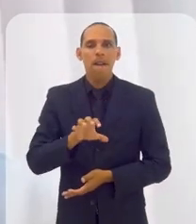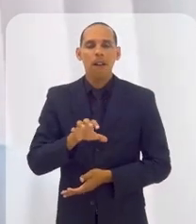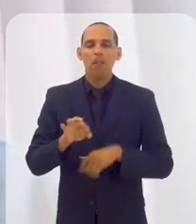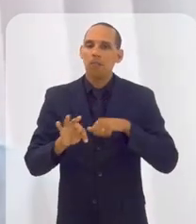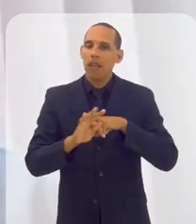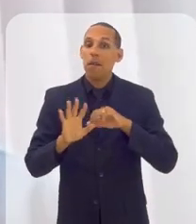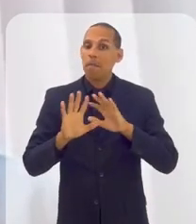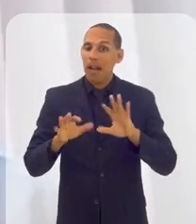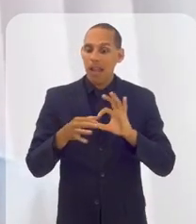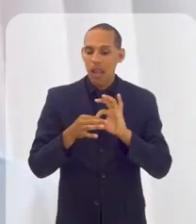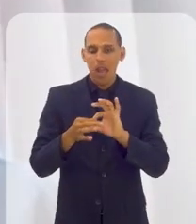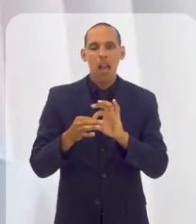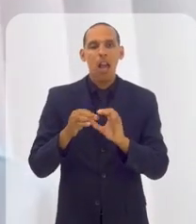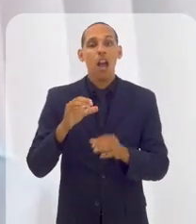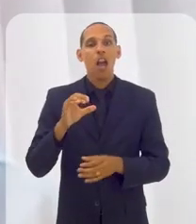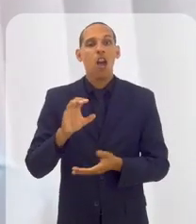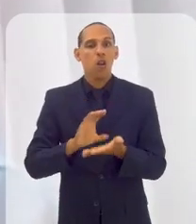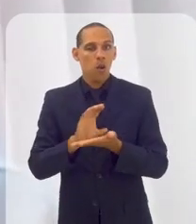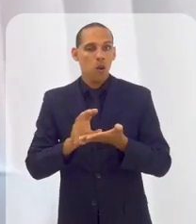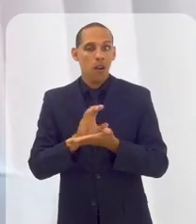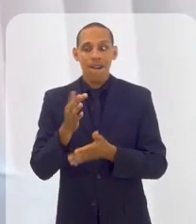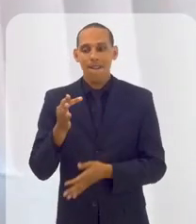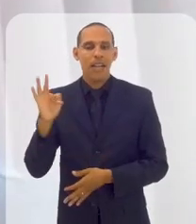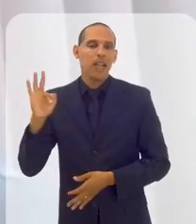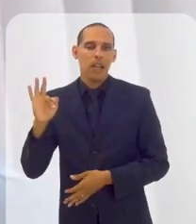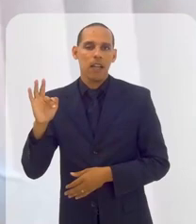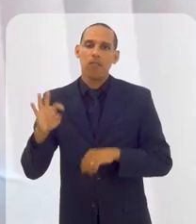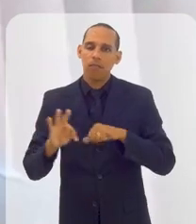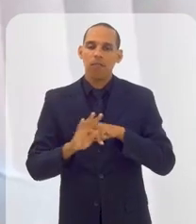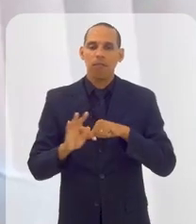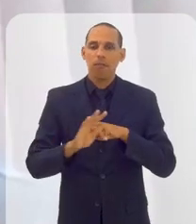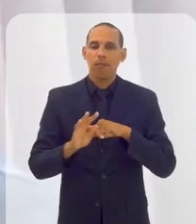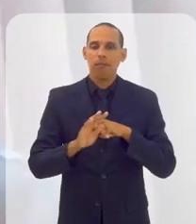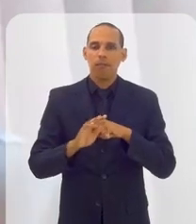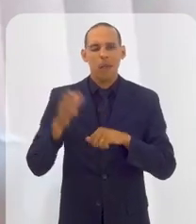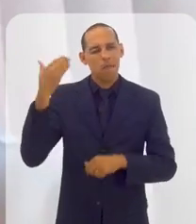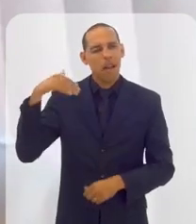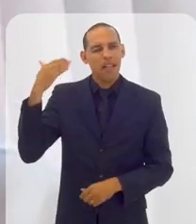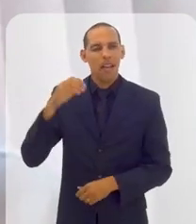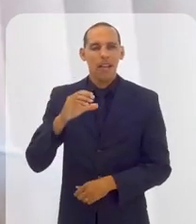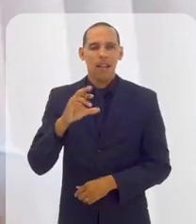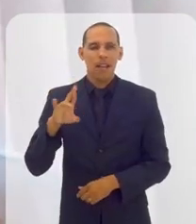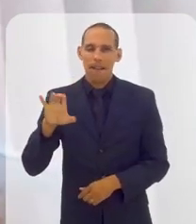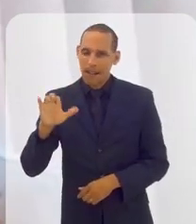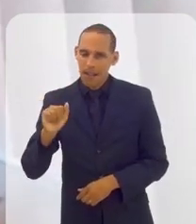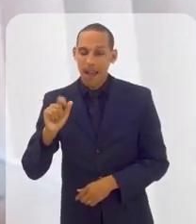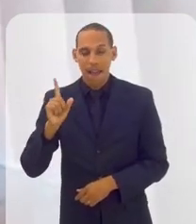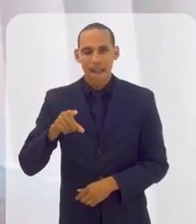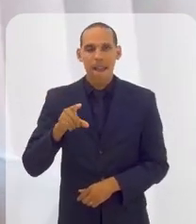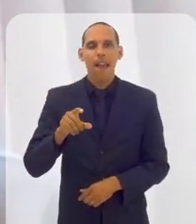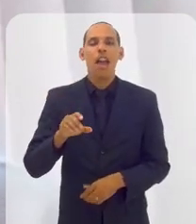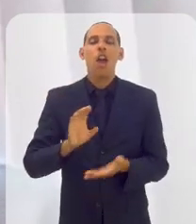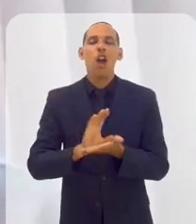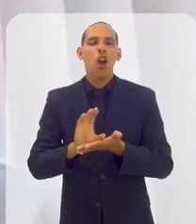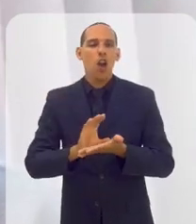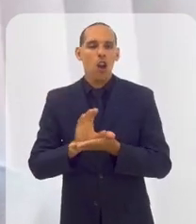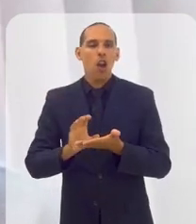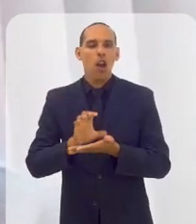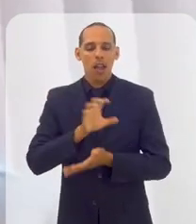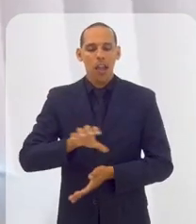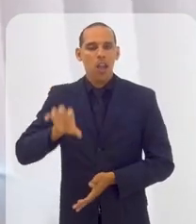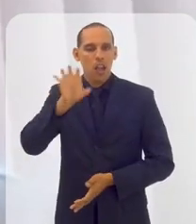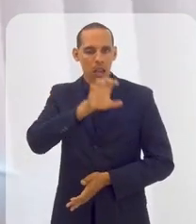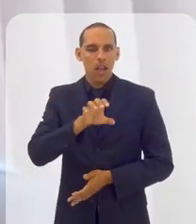ao Conselho Federal dos Técnicos. Historicamente, o CREA, antigamente Conselho Regional de Engenharia